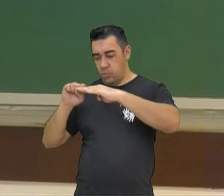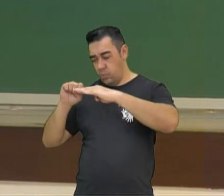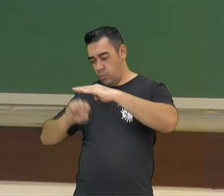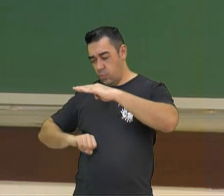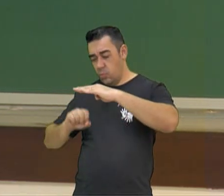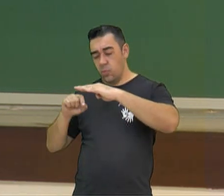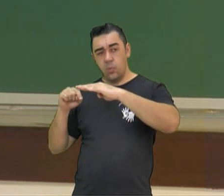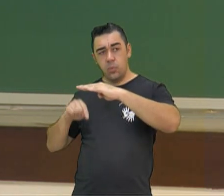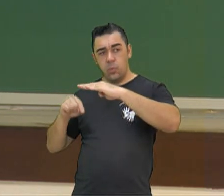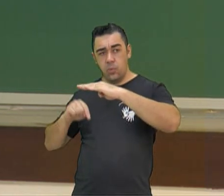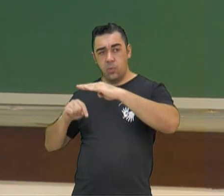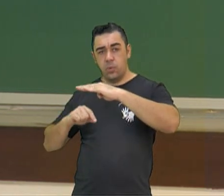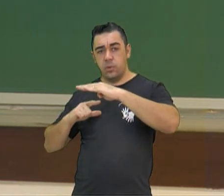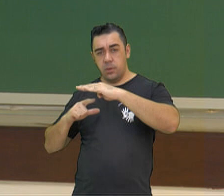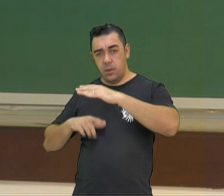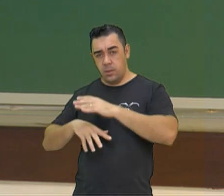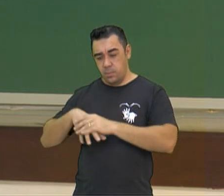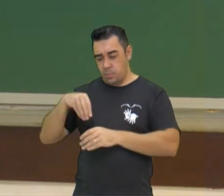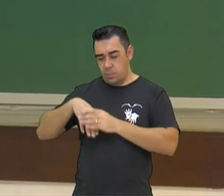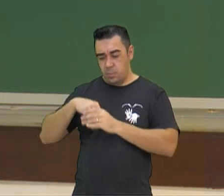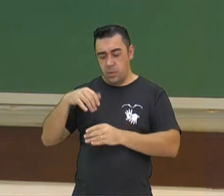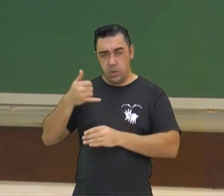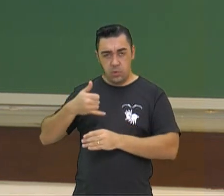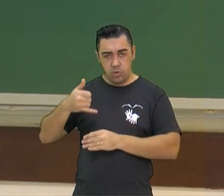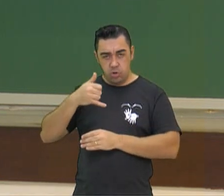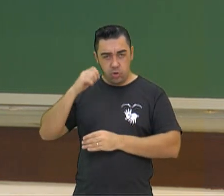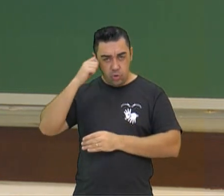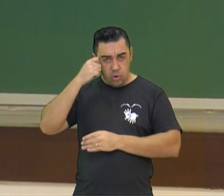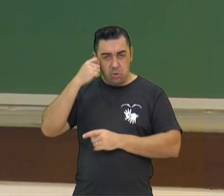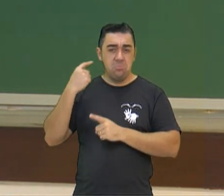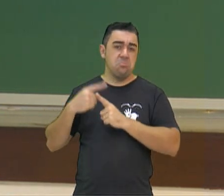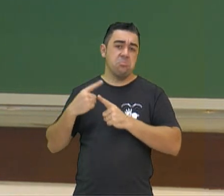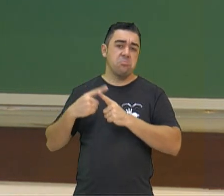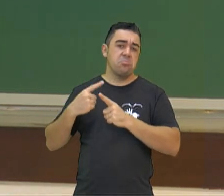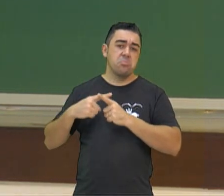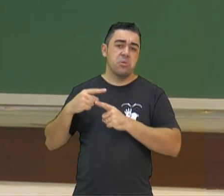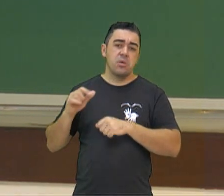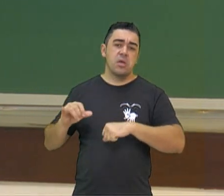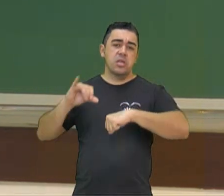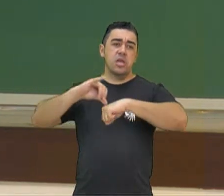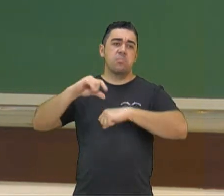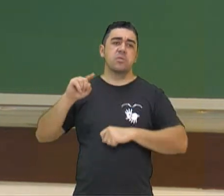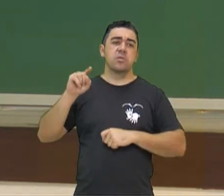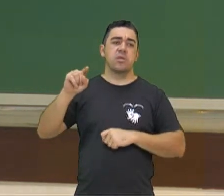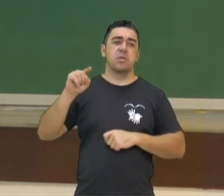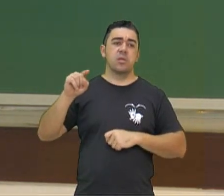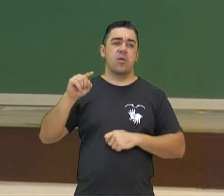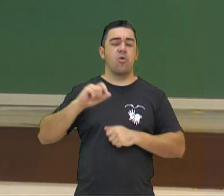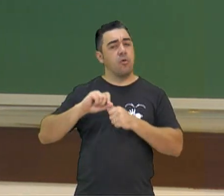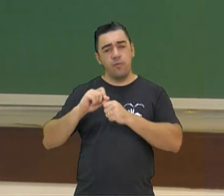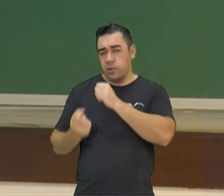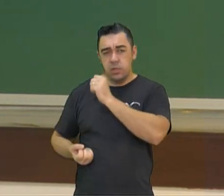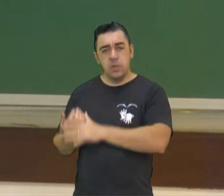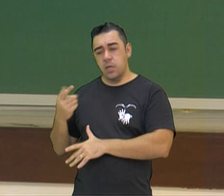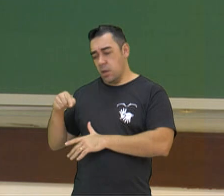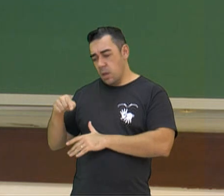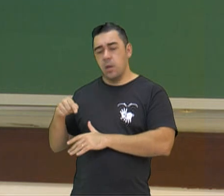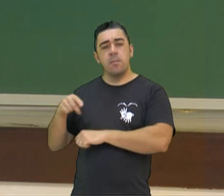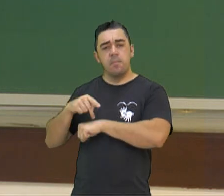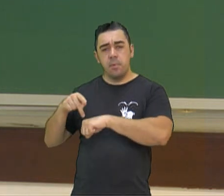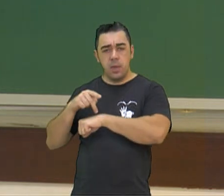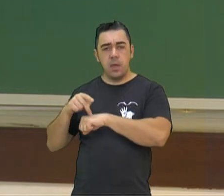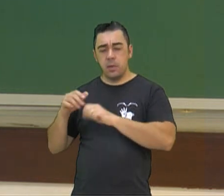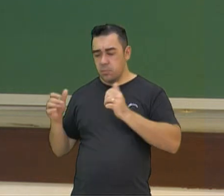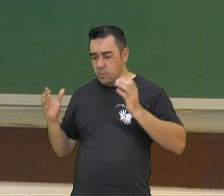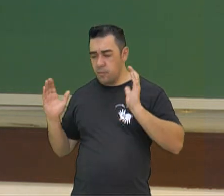tenho petróleo, eu sou de outra tribo. Para que eu vou ficar respondendo para a capital Khartoum? Vou criar um outro país para